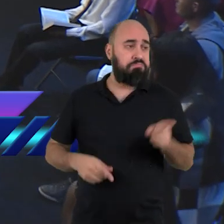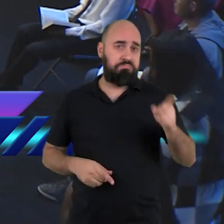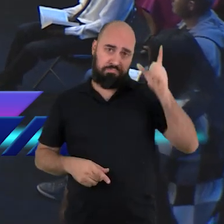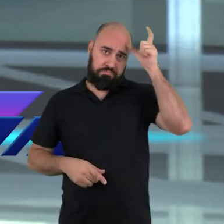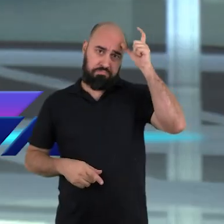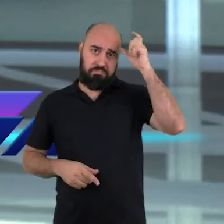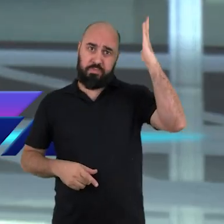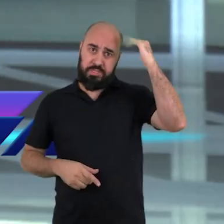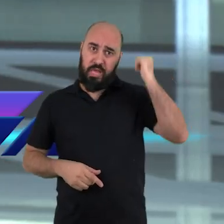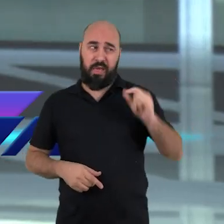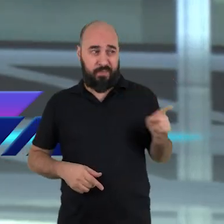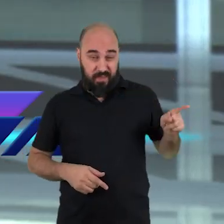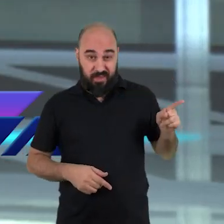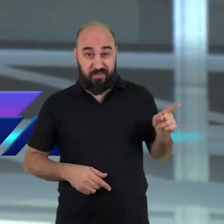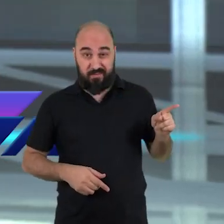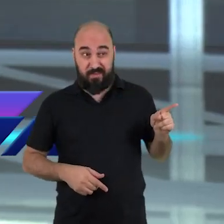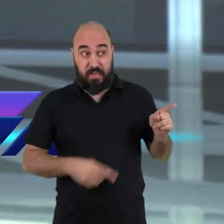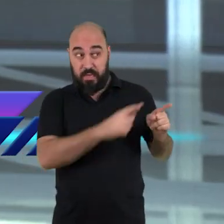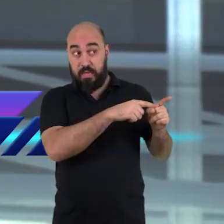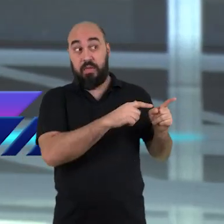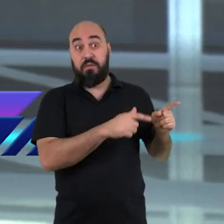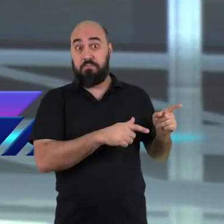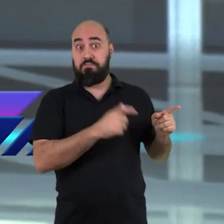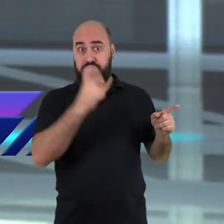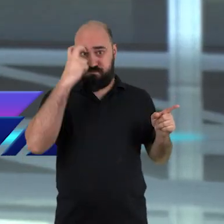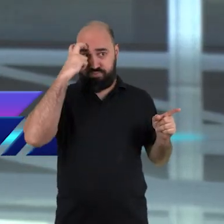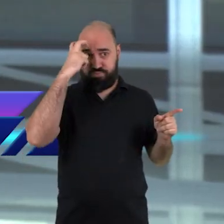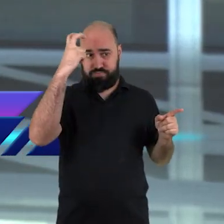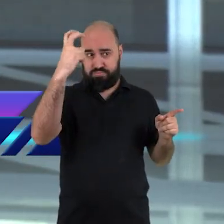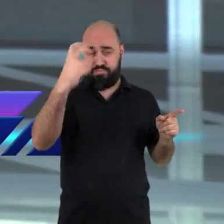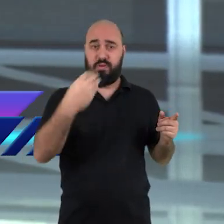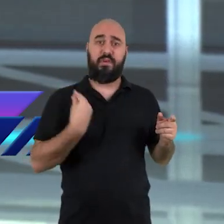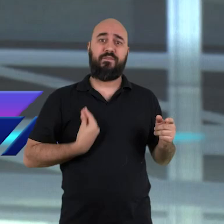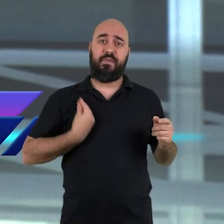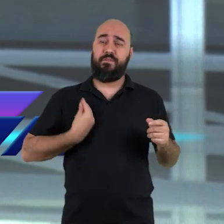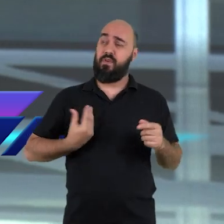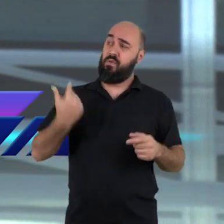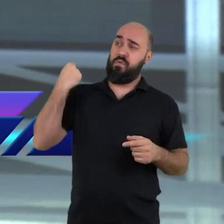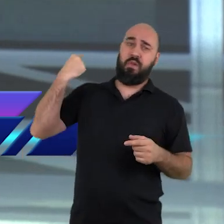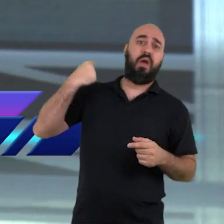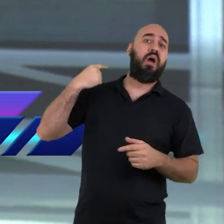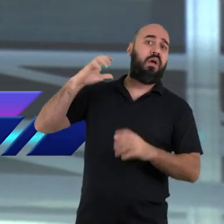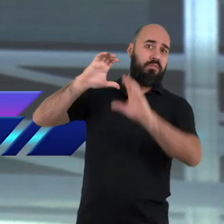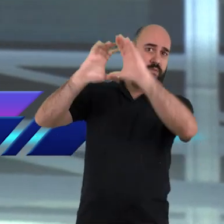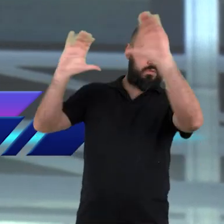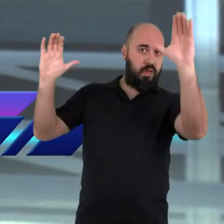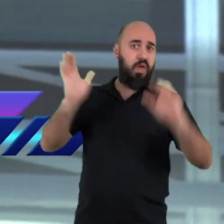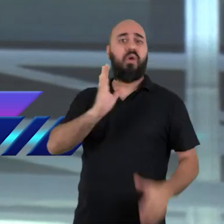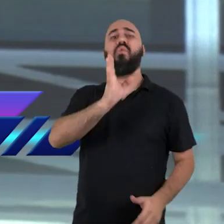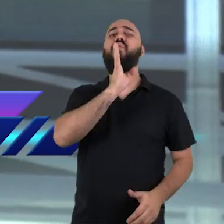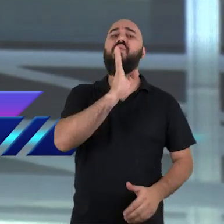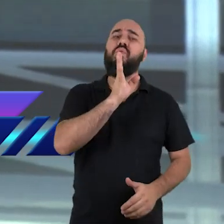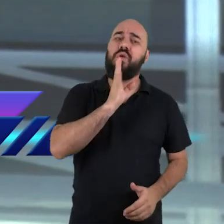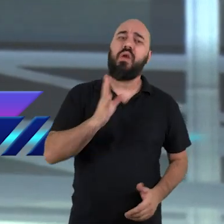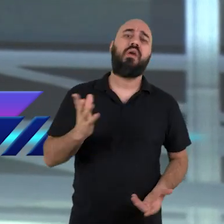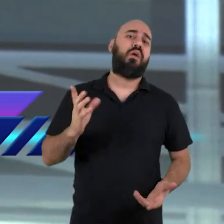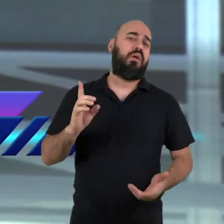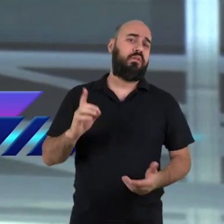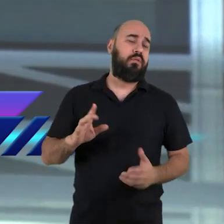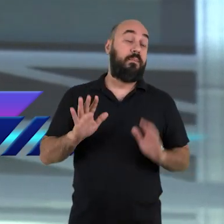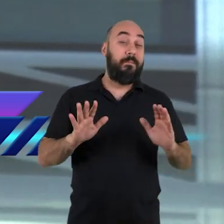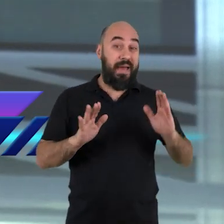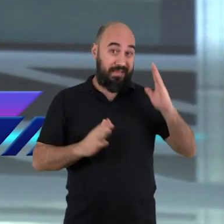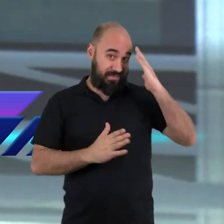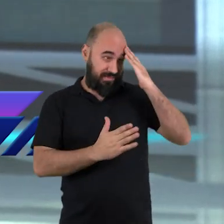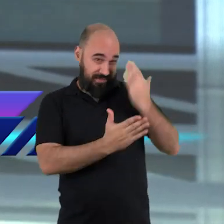Sabe. Mais do que nós, porque ele viveu lá no céu com Deus. Então ele sabe.